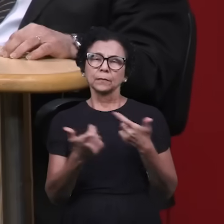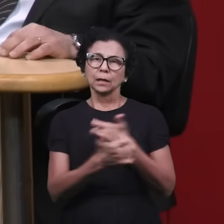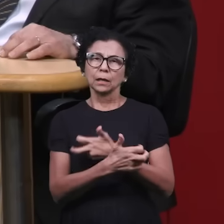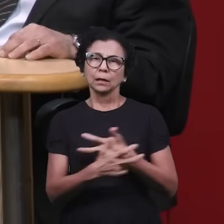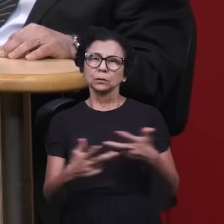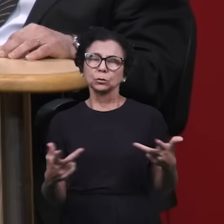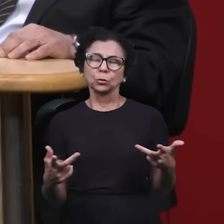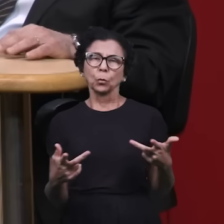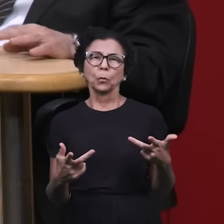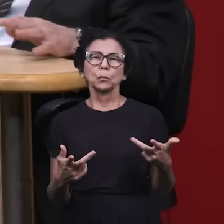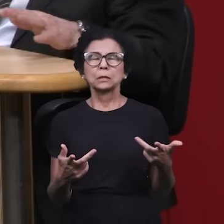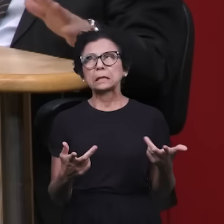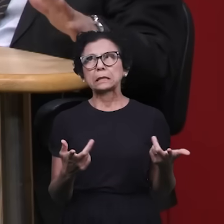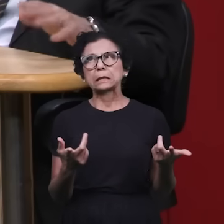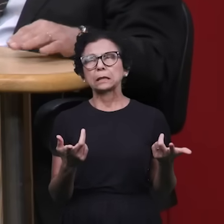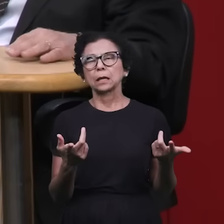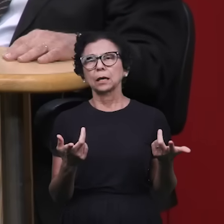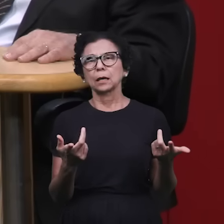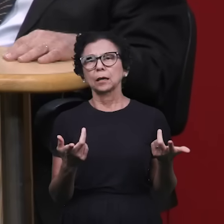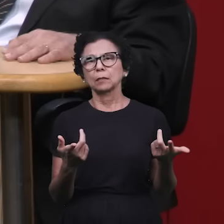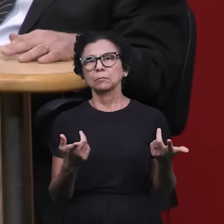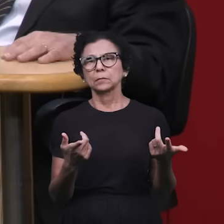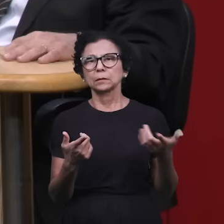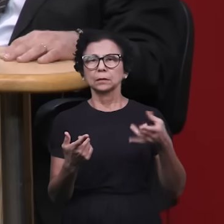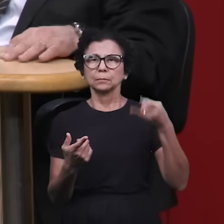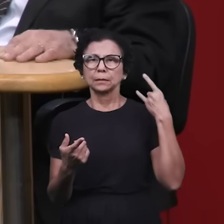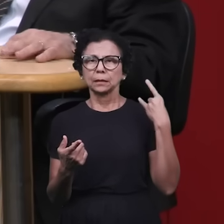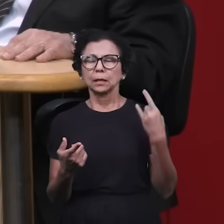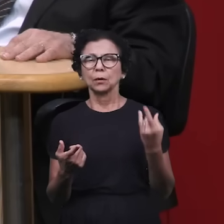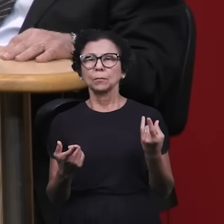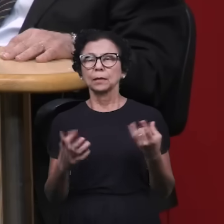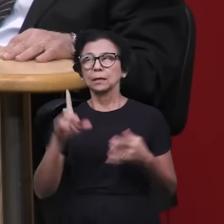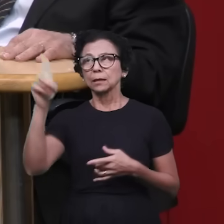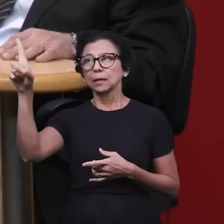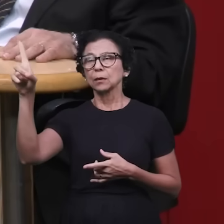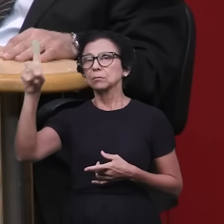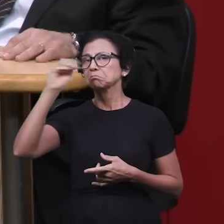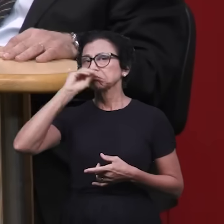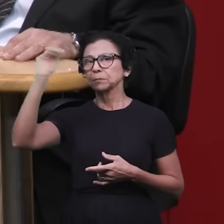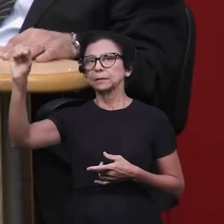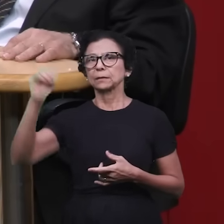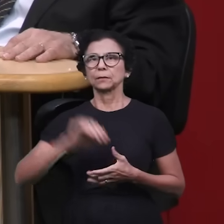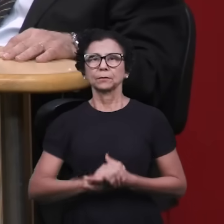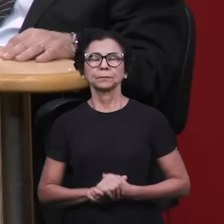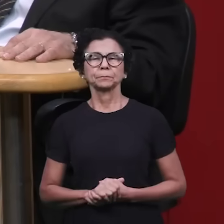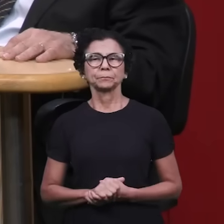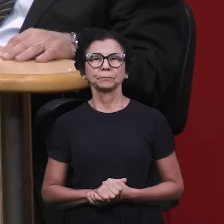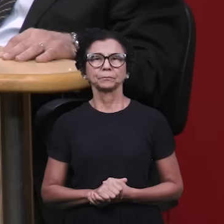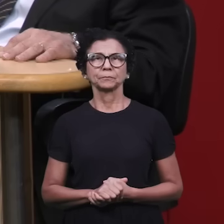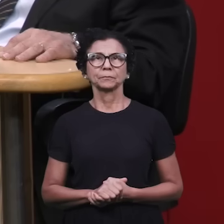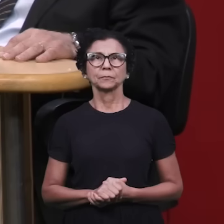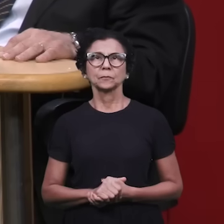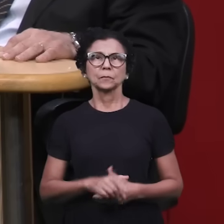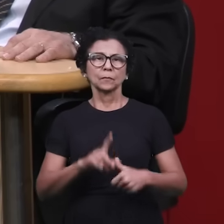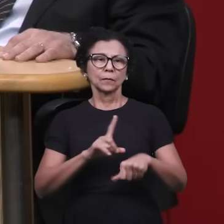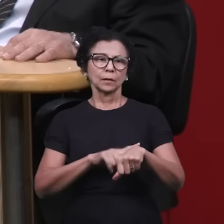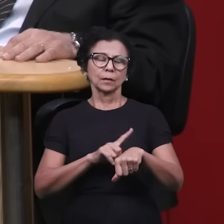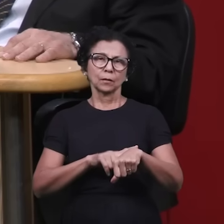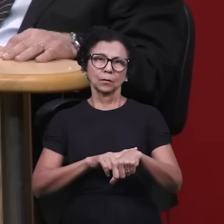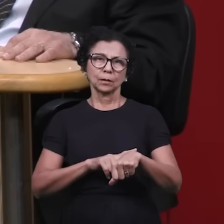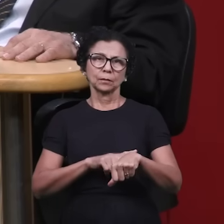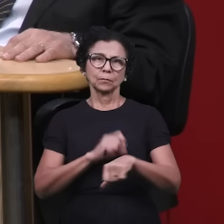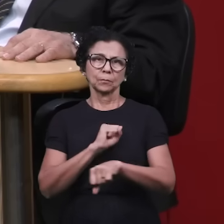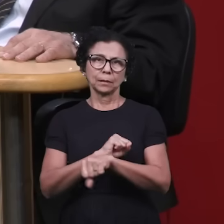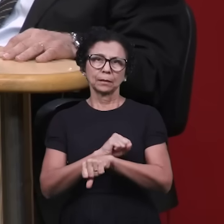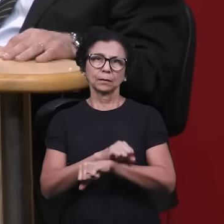o Senhor do conselho do Senhor, né? Nós estamos já em cima da hora,